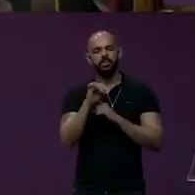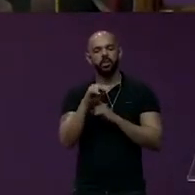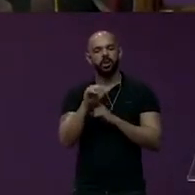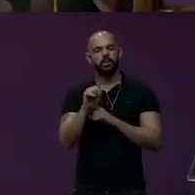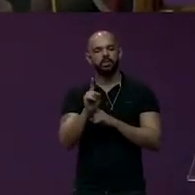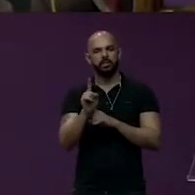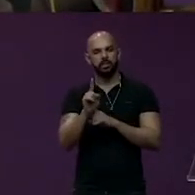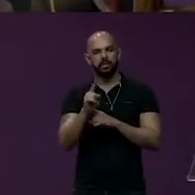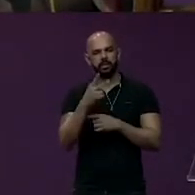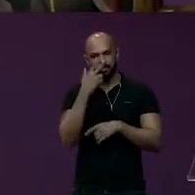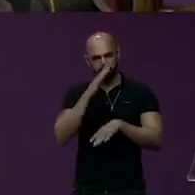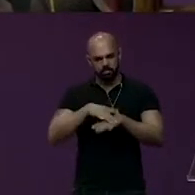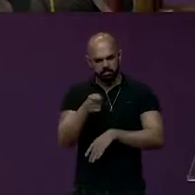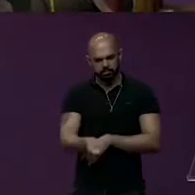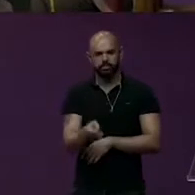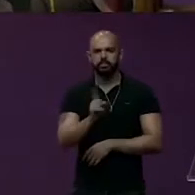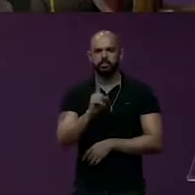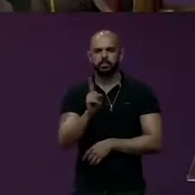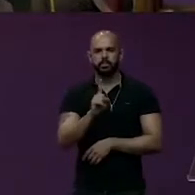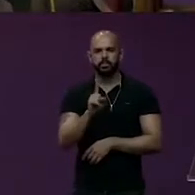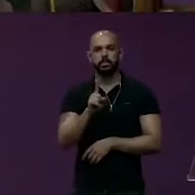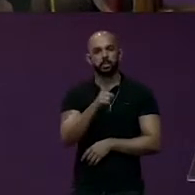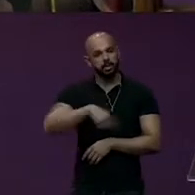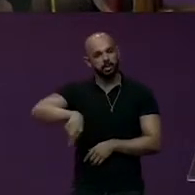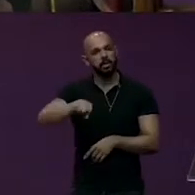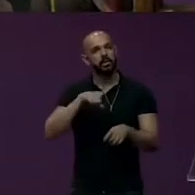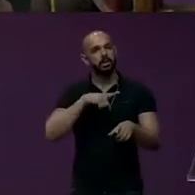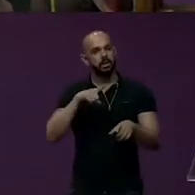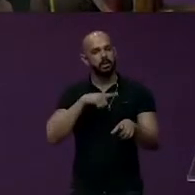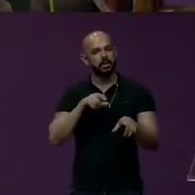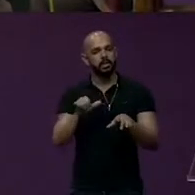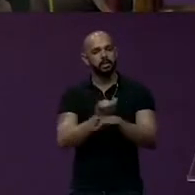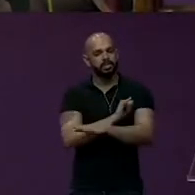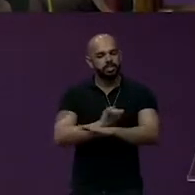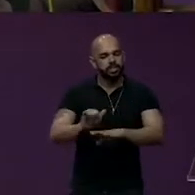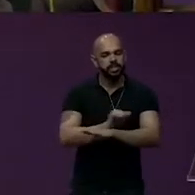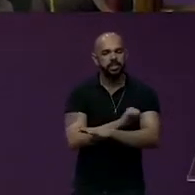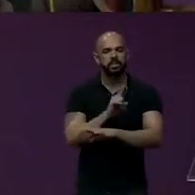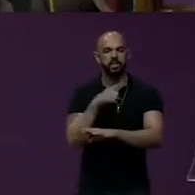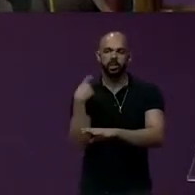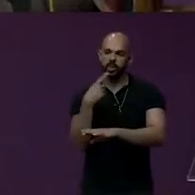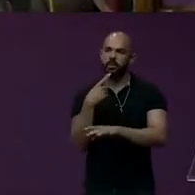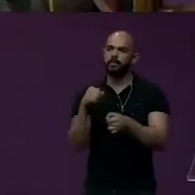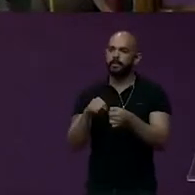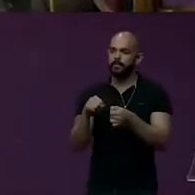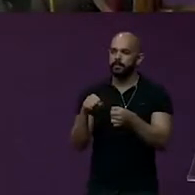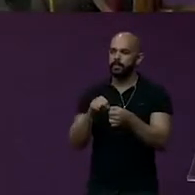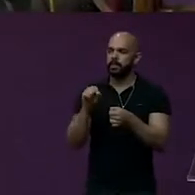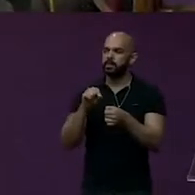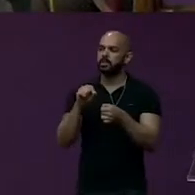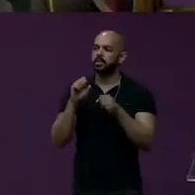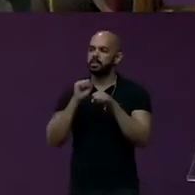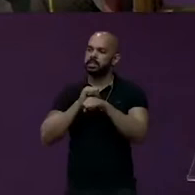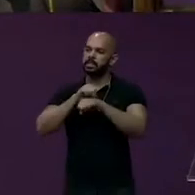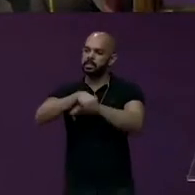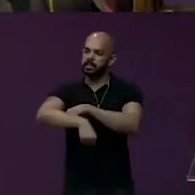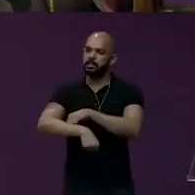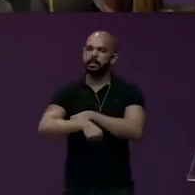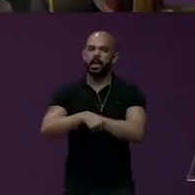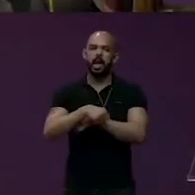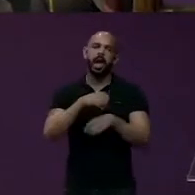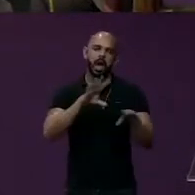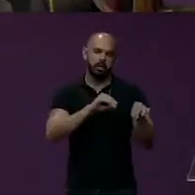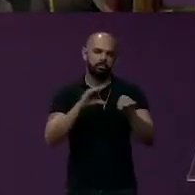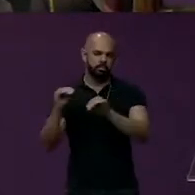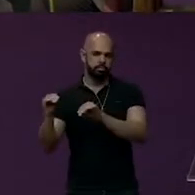acho que é isso que eu queria dizer, da gente, inclusive, ter uma linha que nós vamos fazer num seminário que nós adiamos,